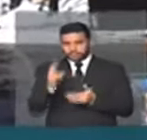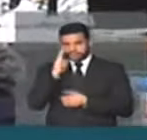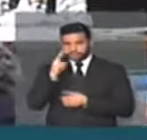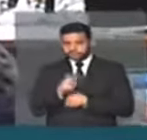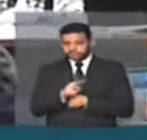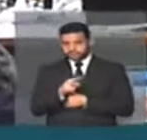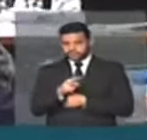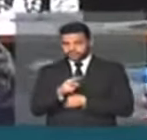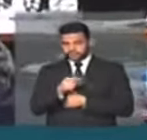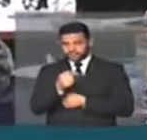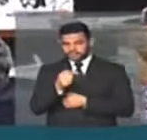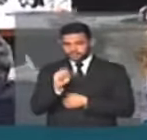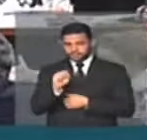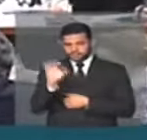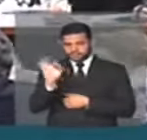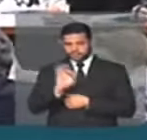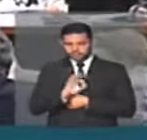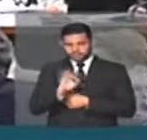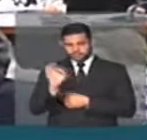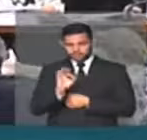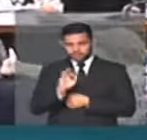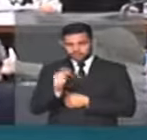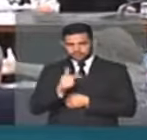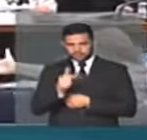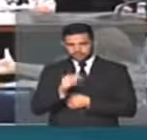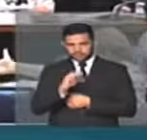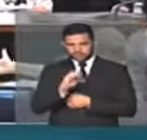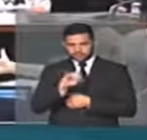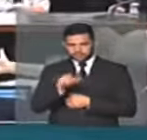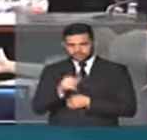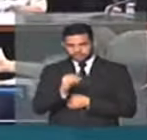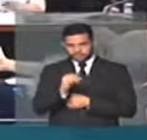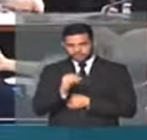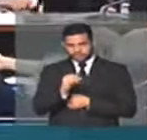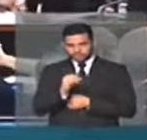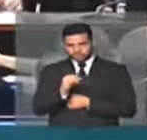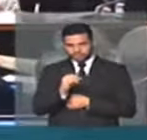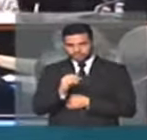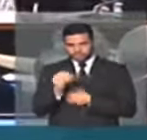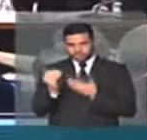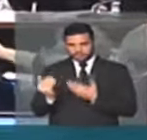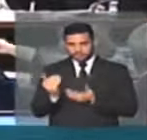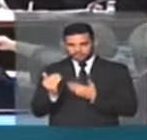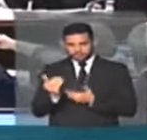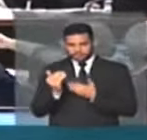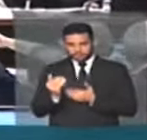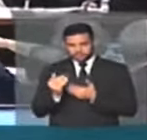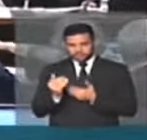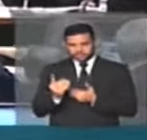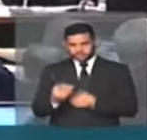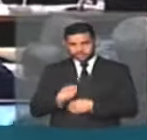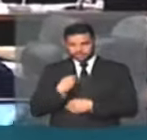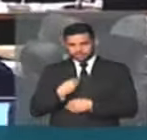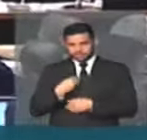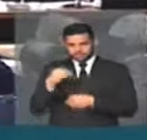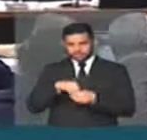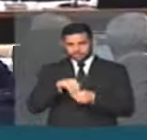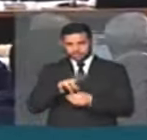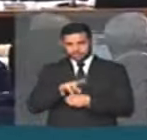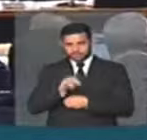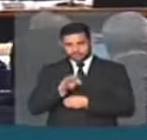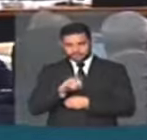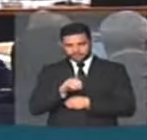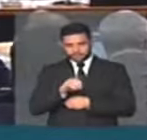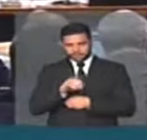de vista que 78%, segundo o CNJ, dos adolescentes que estão nas unidades